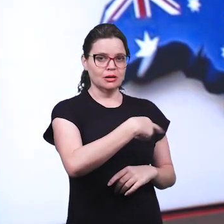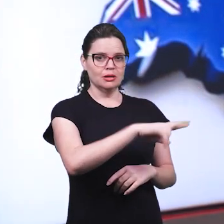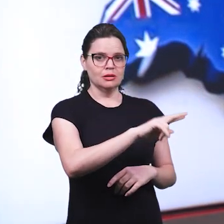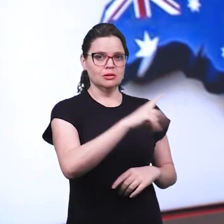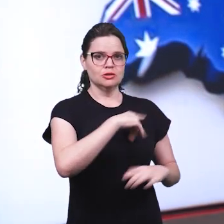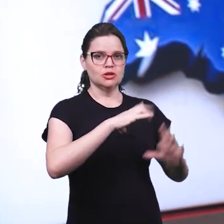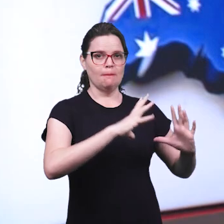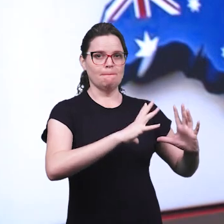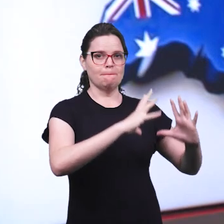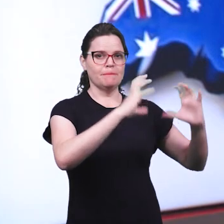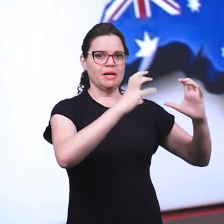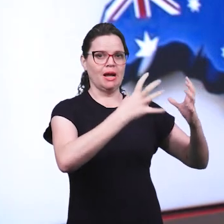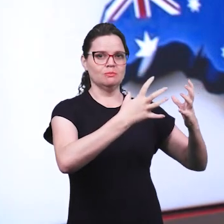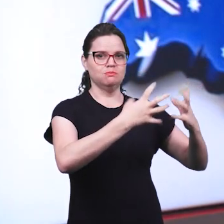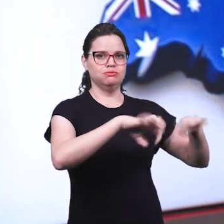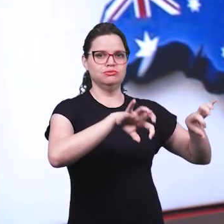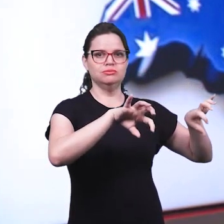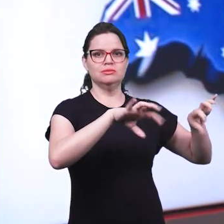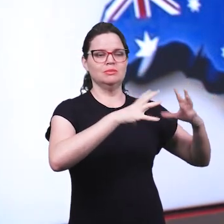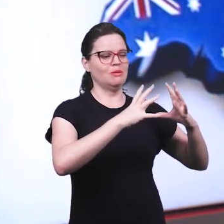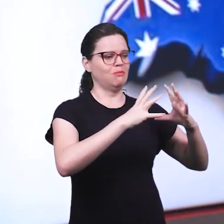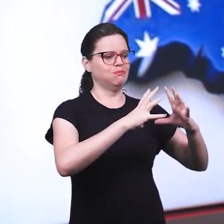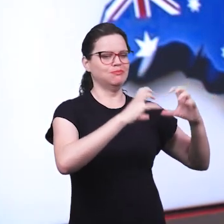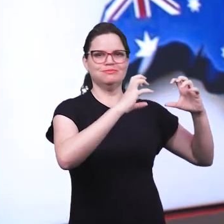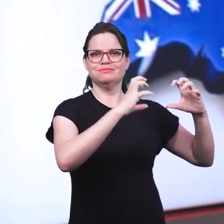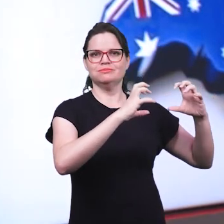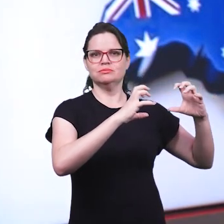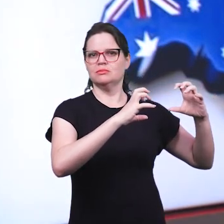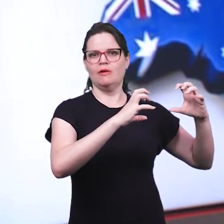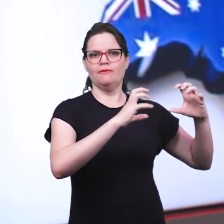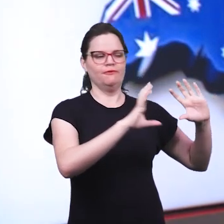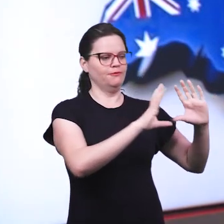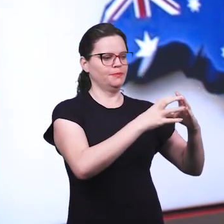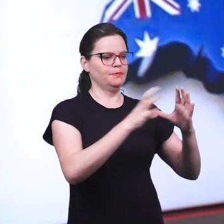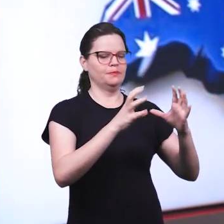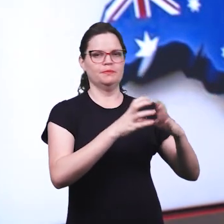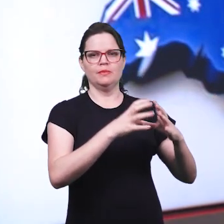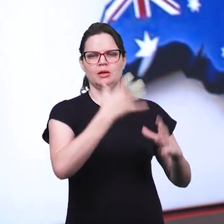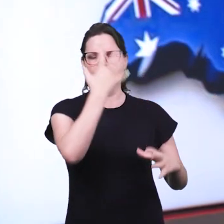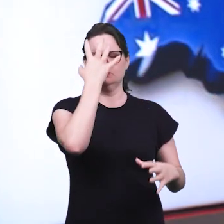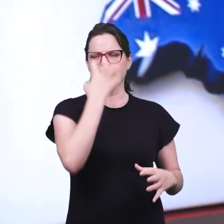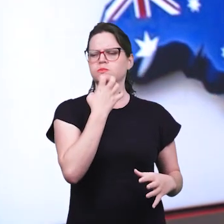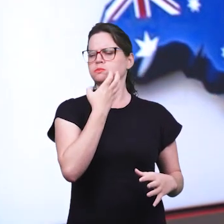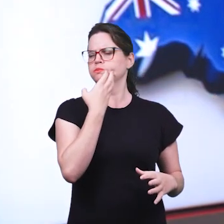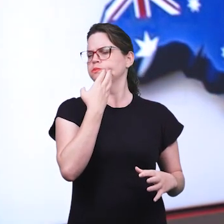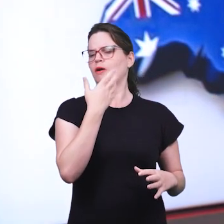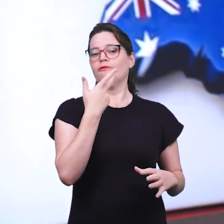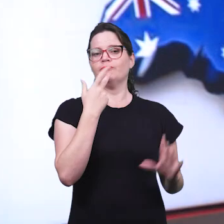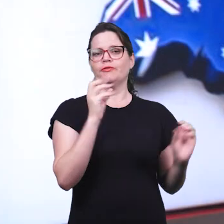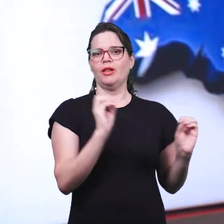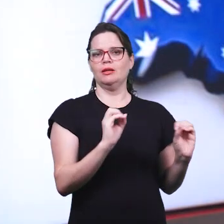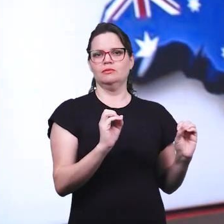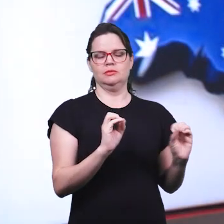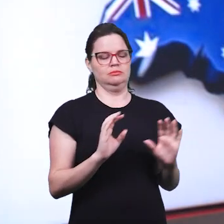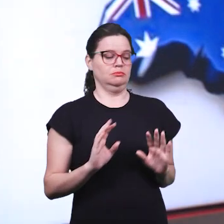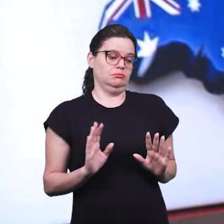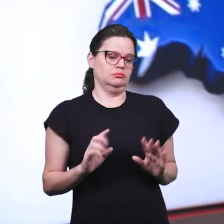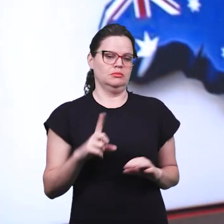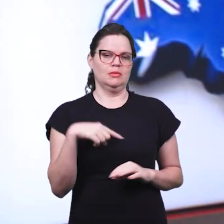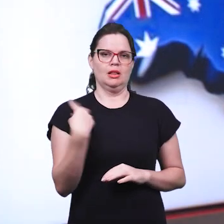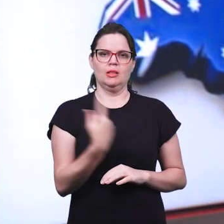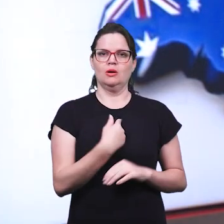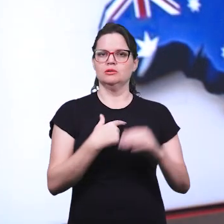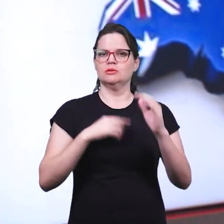mantinham uma inimizade entre si, não se falava. Então, oramos.